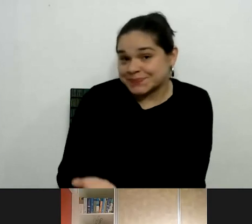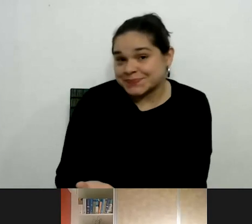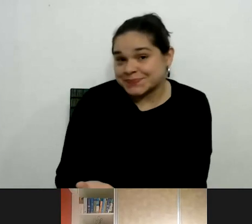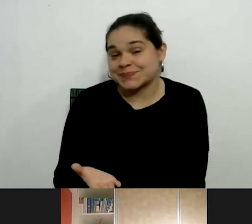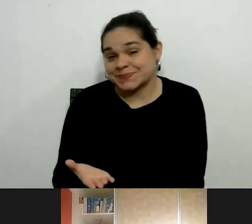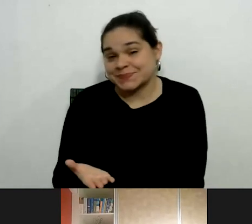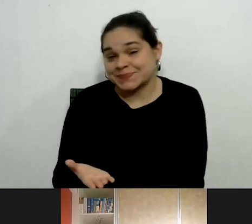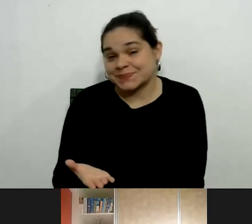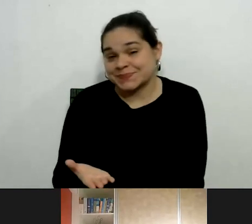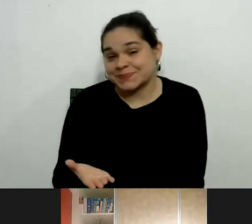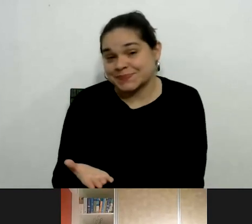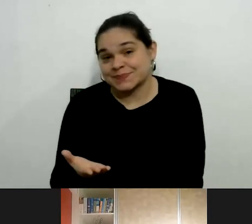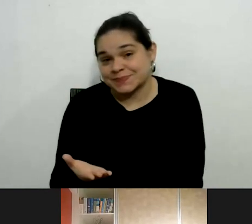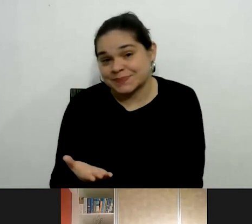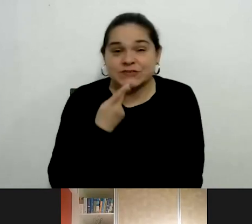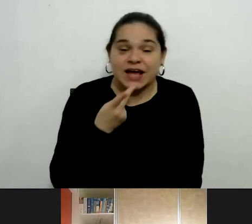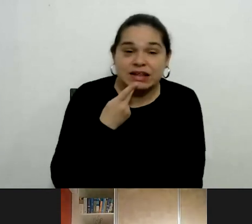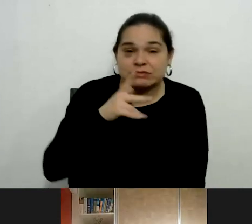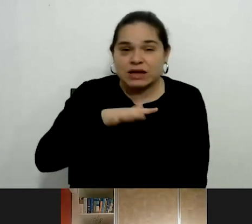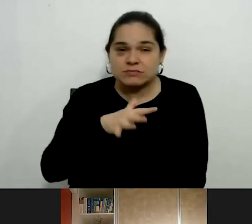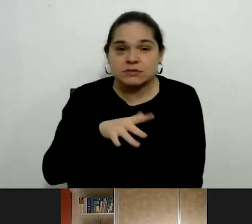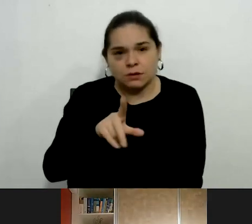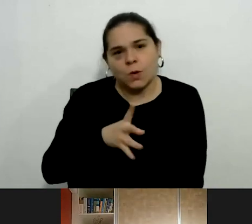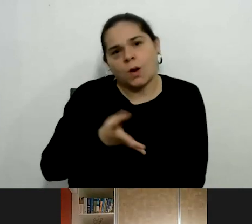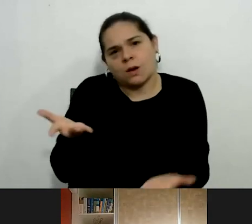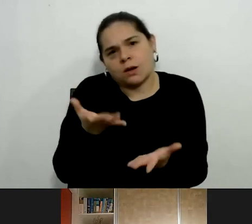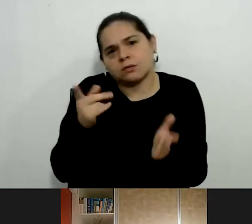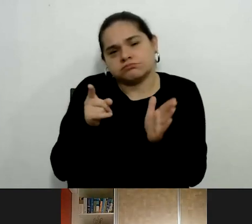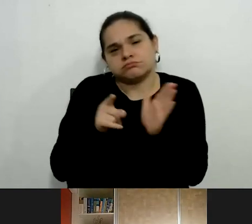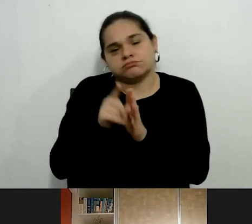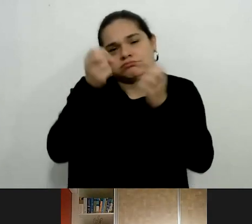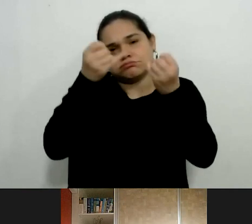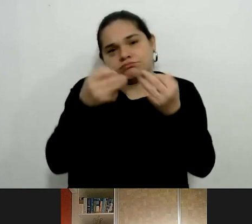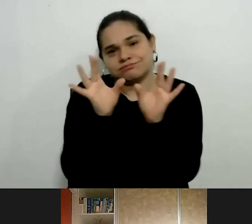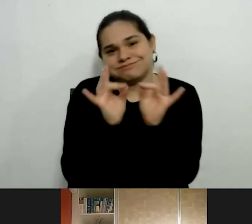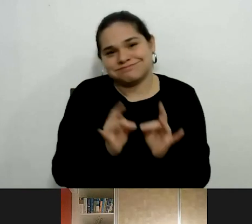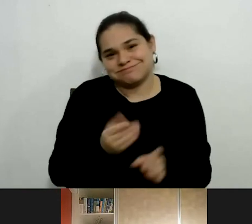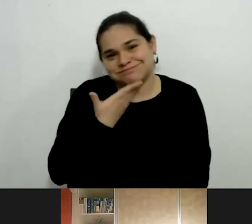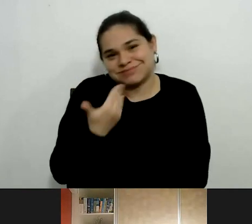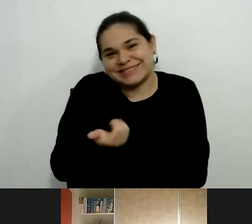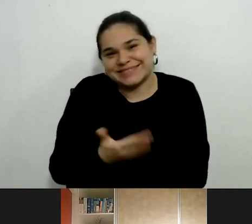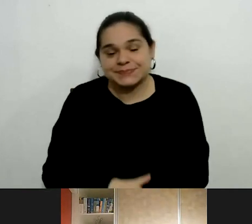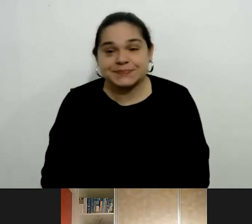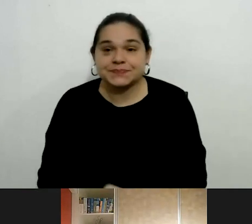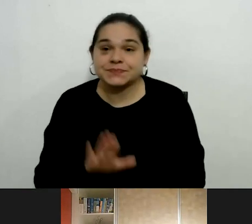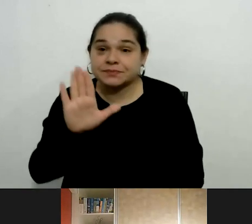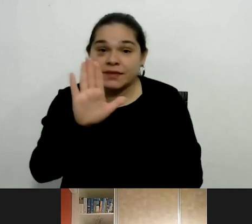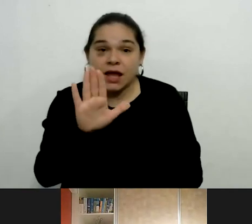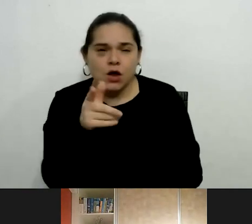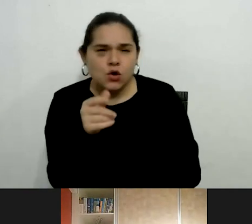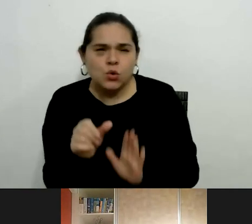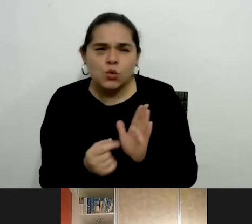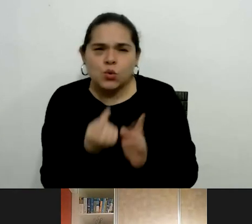ficar falando as coisas assim por cima. Agradecer aos trabalhadores. Uma última lembrança, Gilson, desculpa